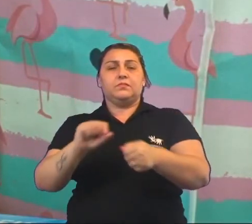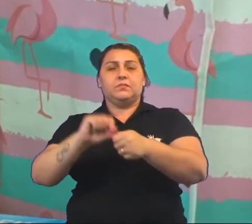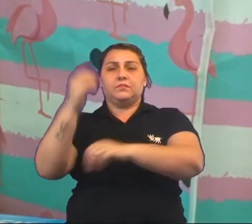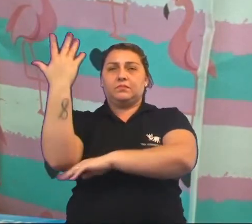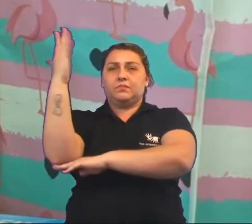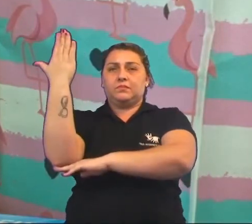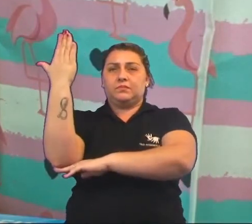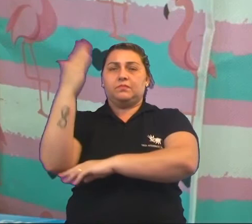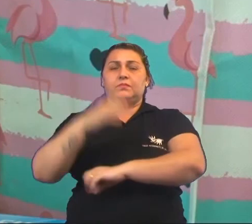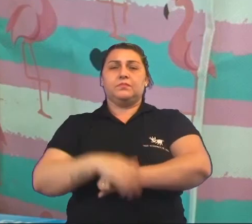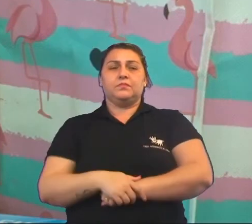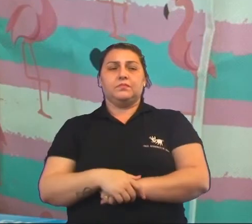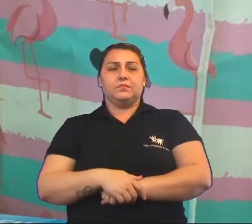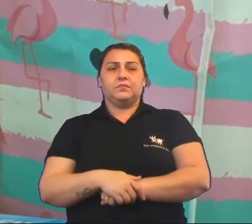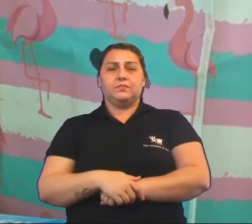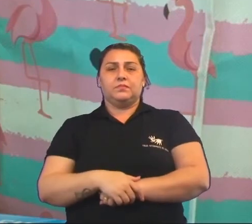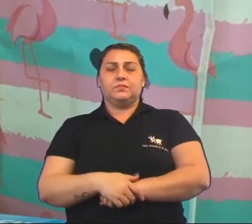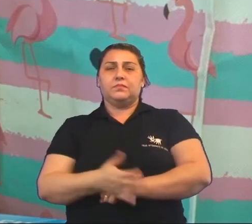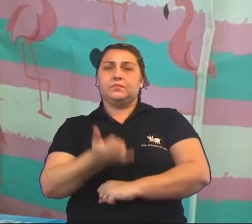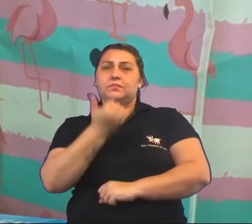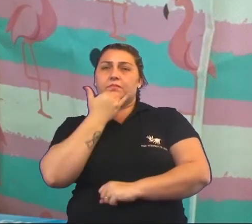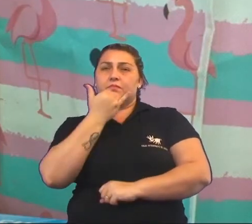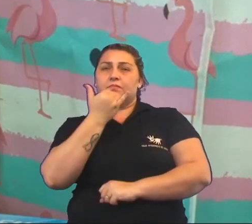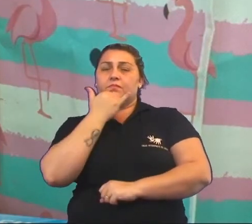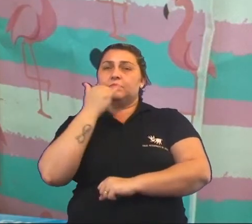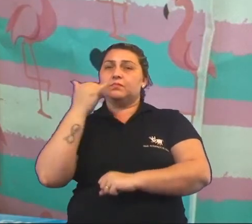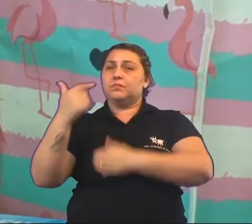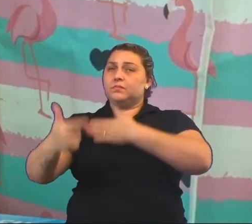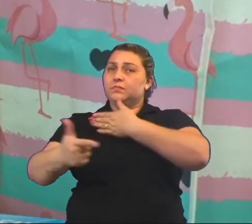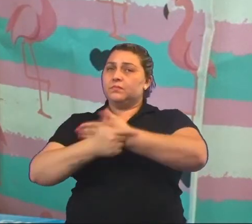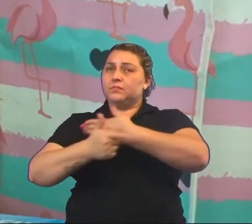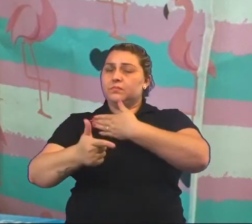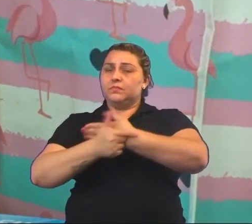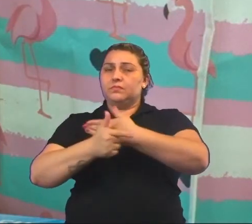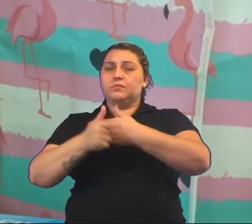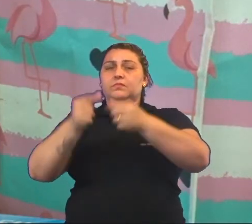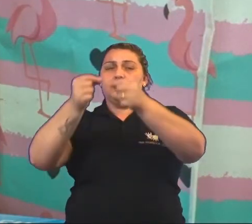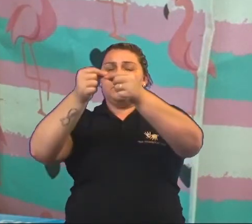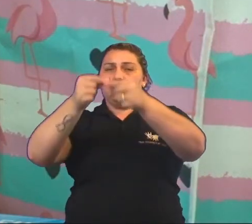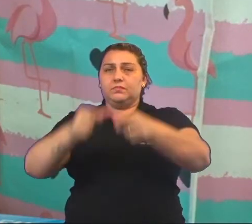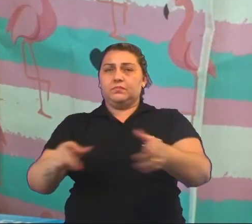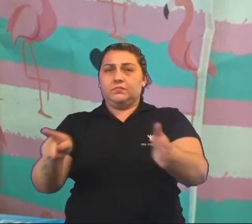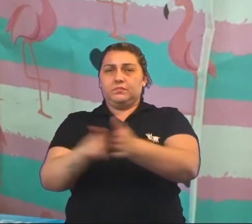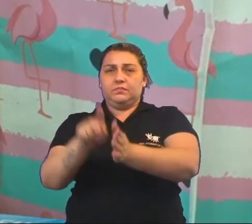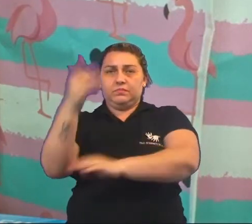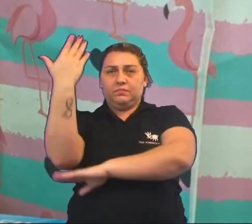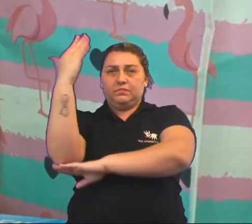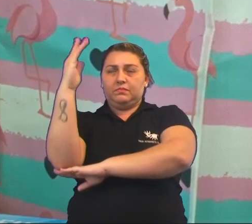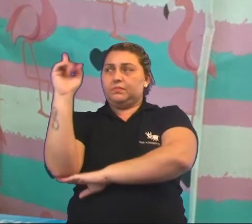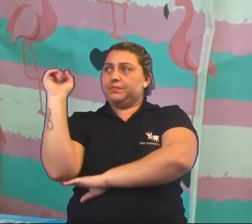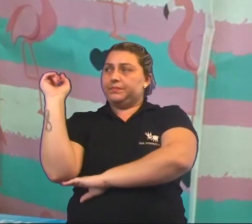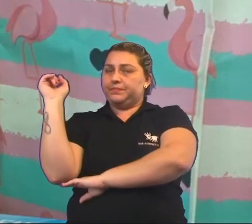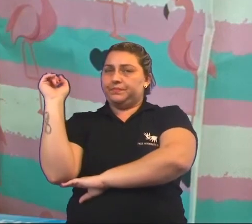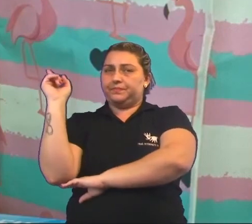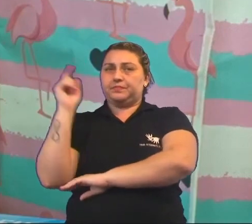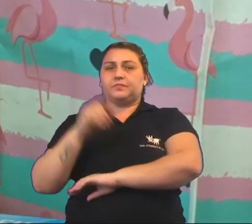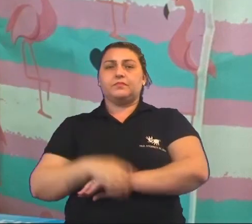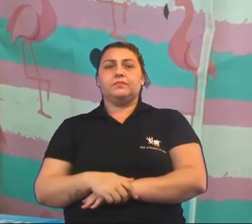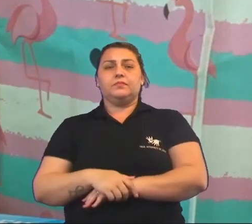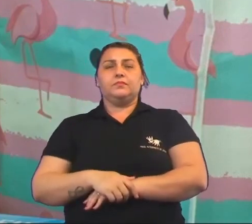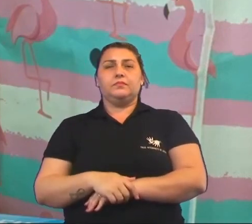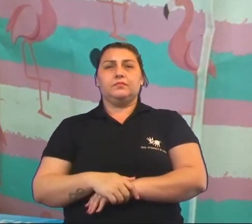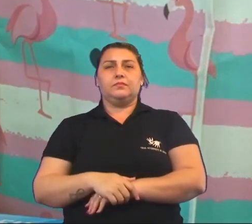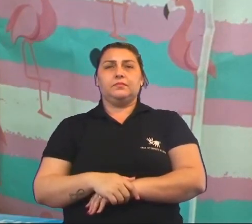madeira. Desculpa, ele é feito em papel. O cone mesmo é este aqui, feito em madeira. Ele é todo